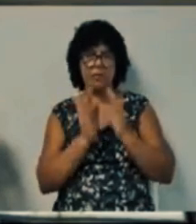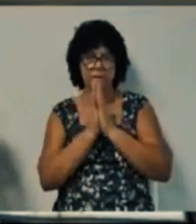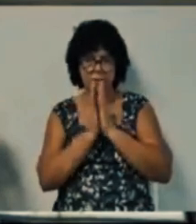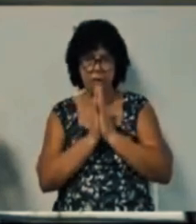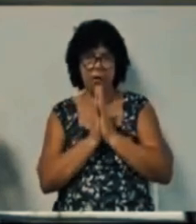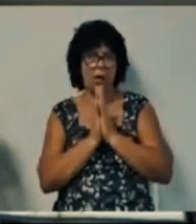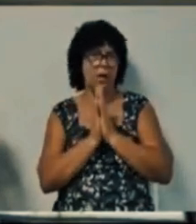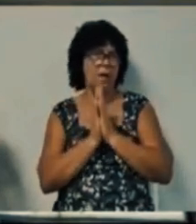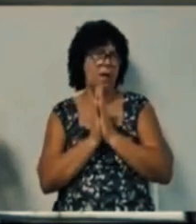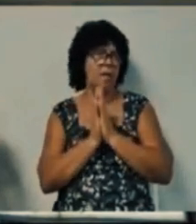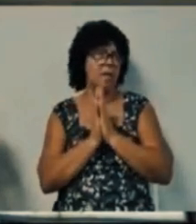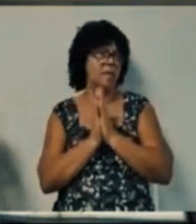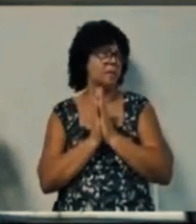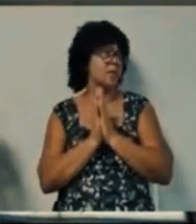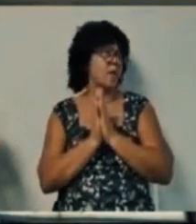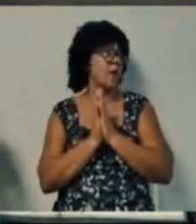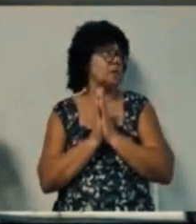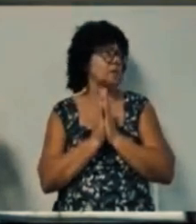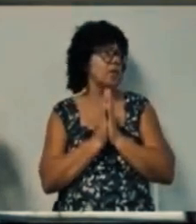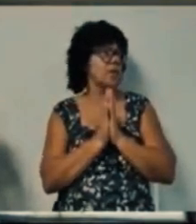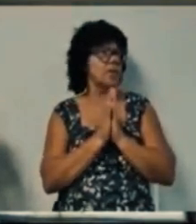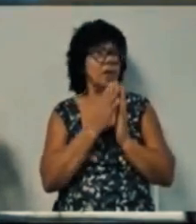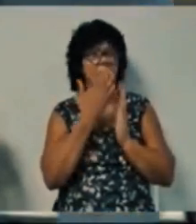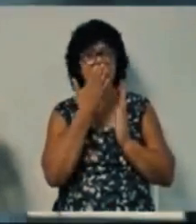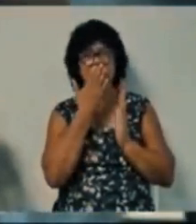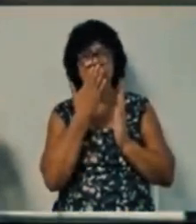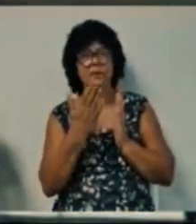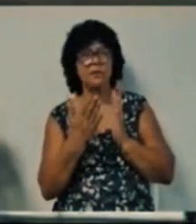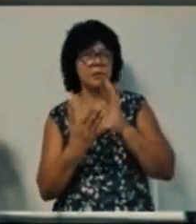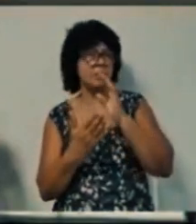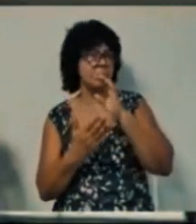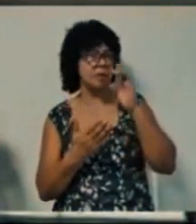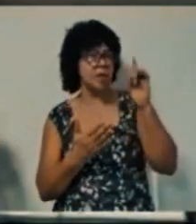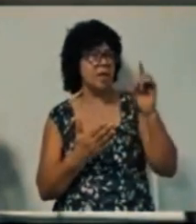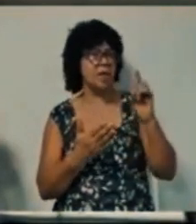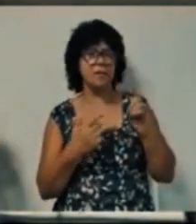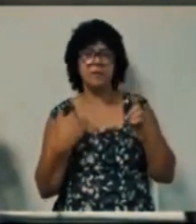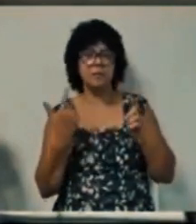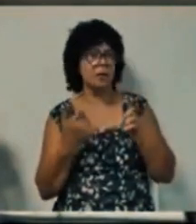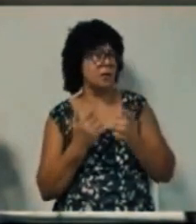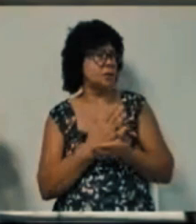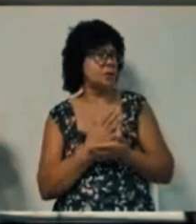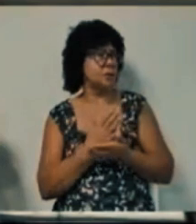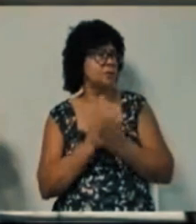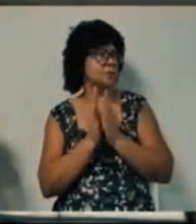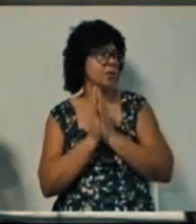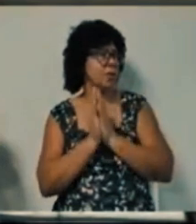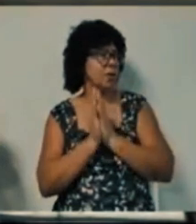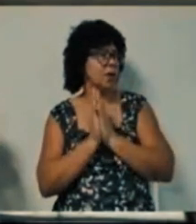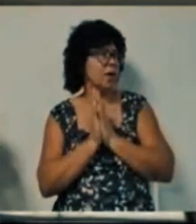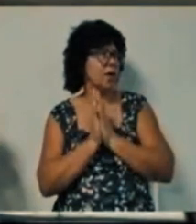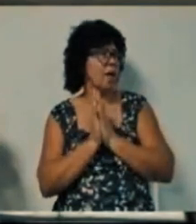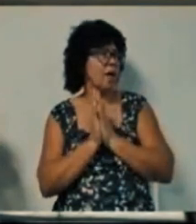senhora. E vamos apresentar a sua causa diante do Senhor. E oremos por ela. E fui embora.